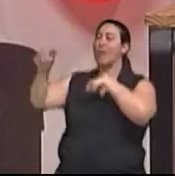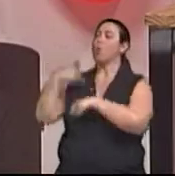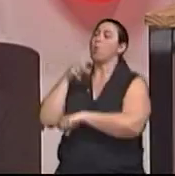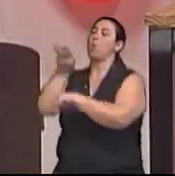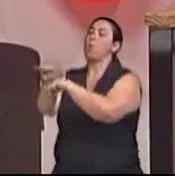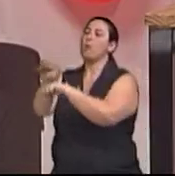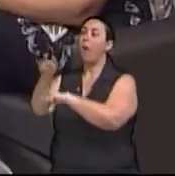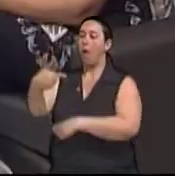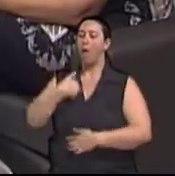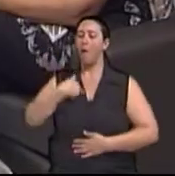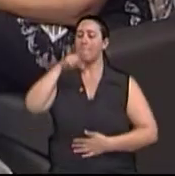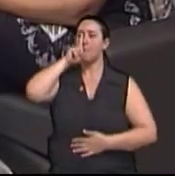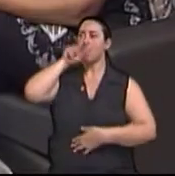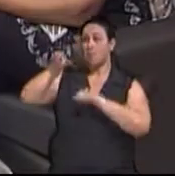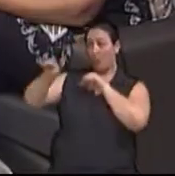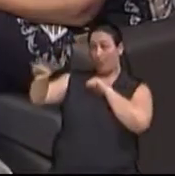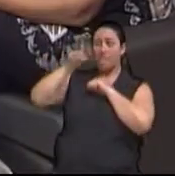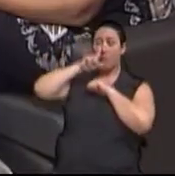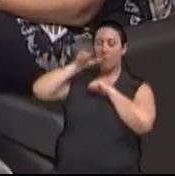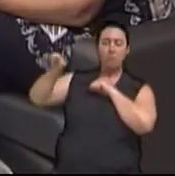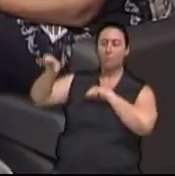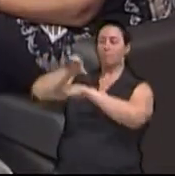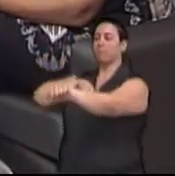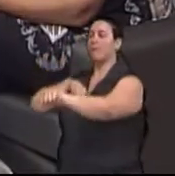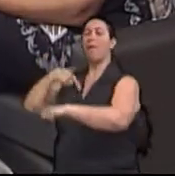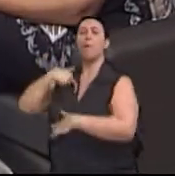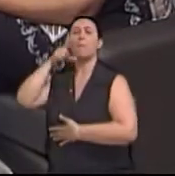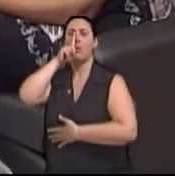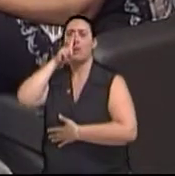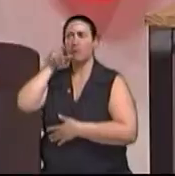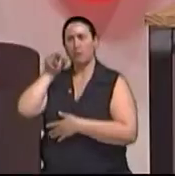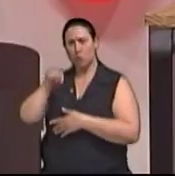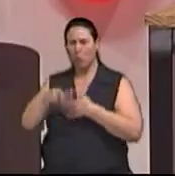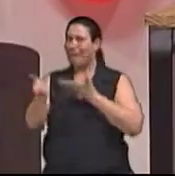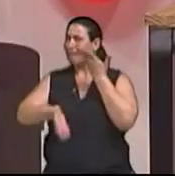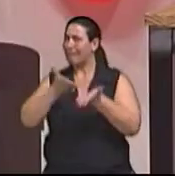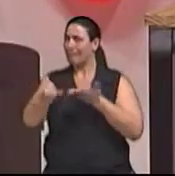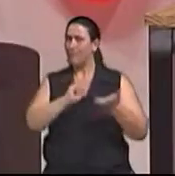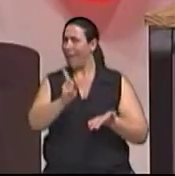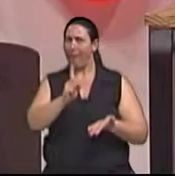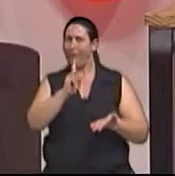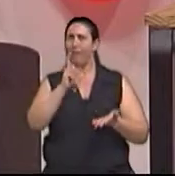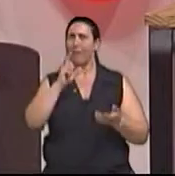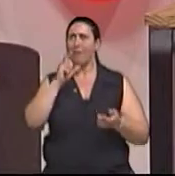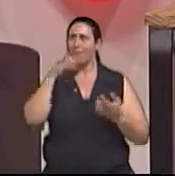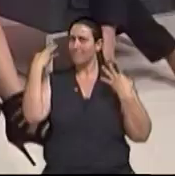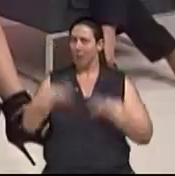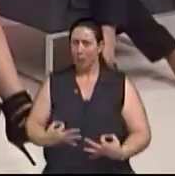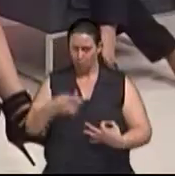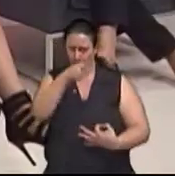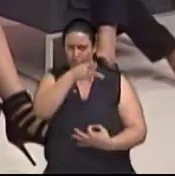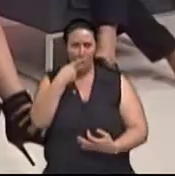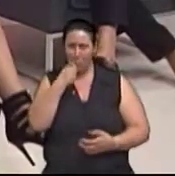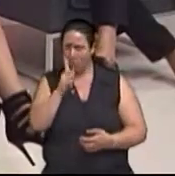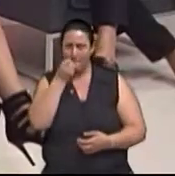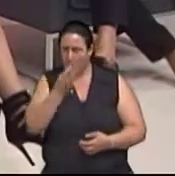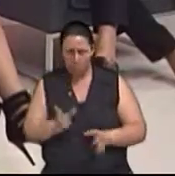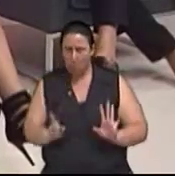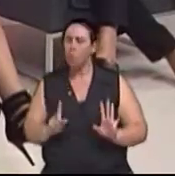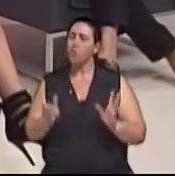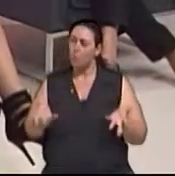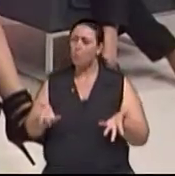ou do meu pai quer dizer isso aí é um jeito de tratar que por esse olhar a senhora diz que a gente não deve olhar